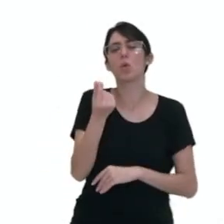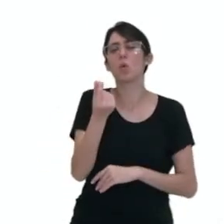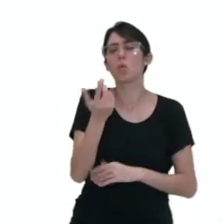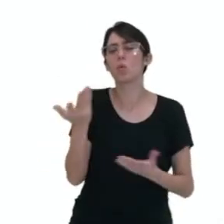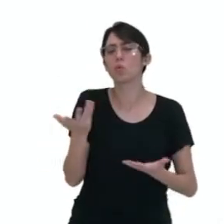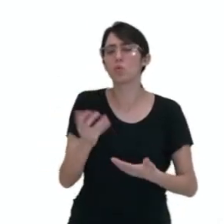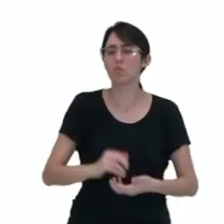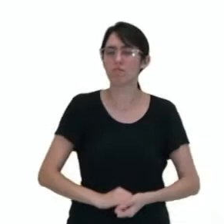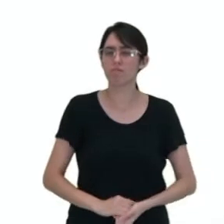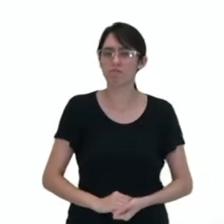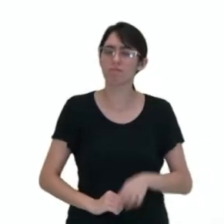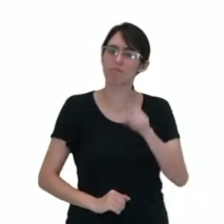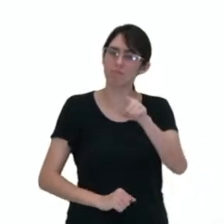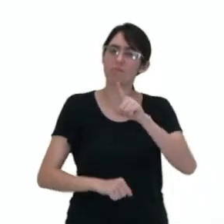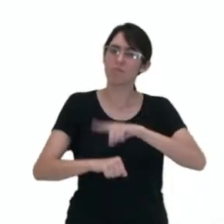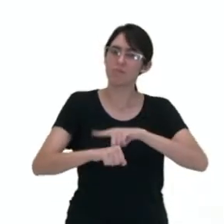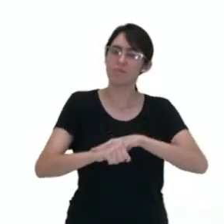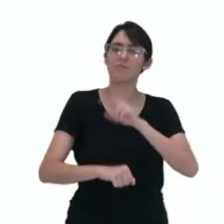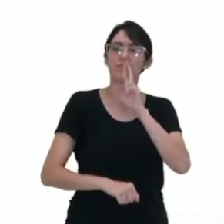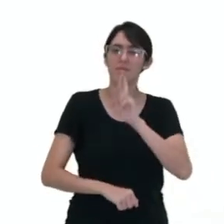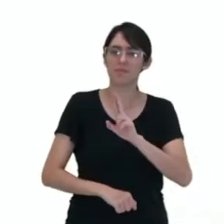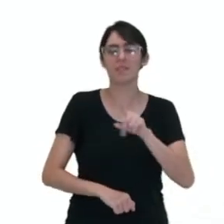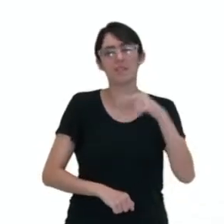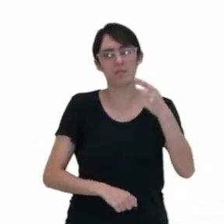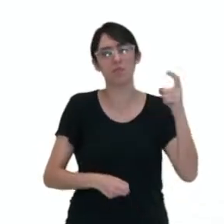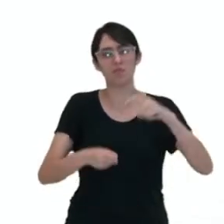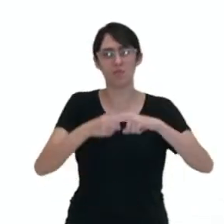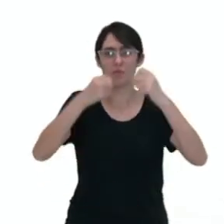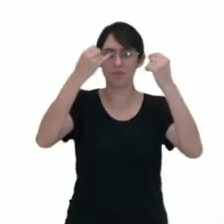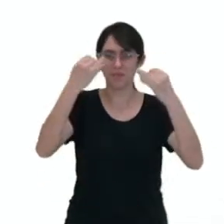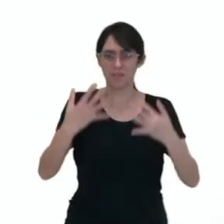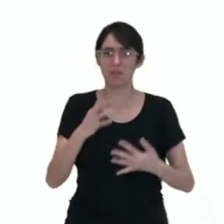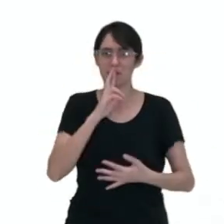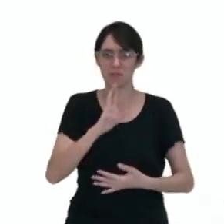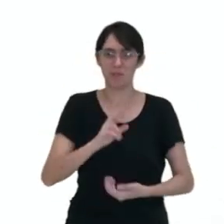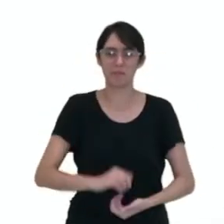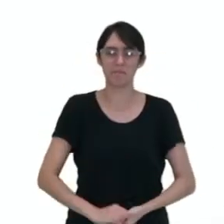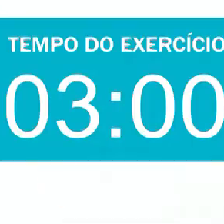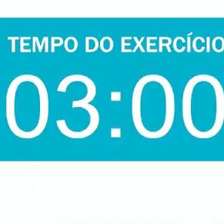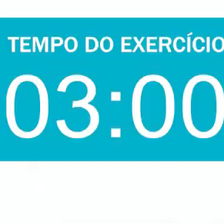desse tênis. Vou dar um tempinho para vocês resolverem e já voltamos a conferir, pessoal.